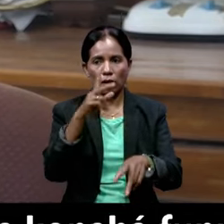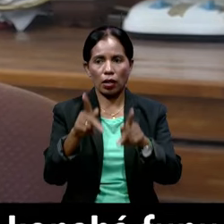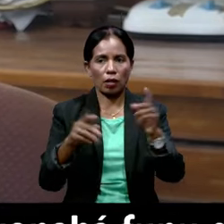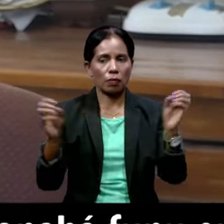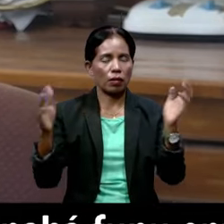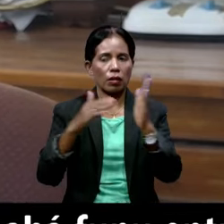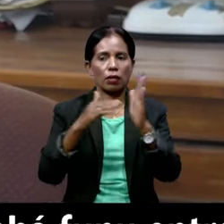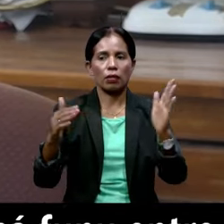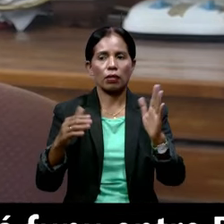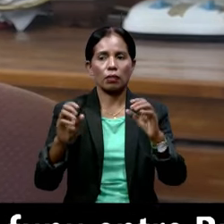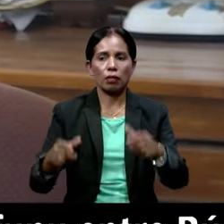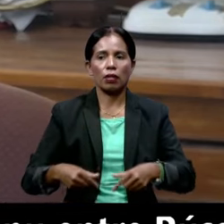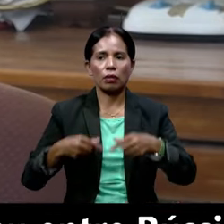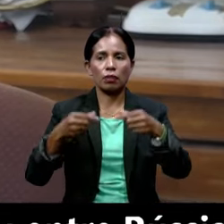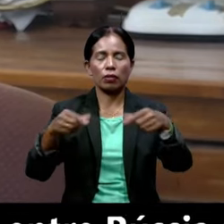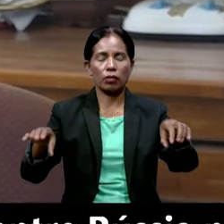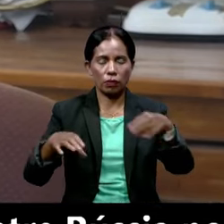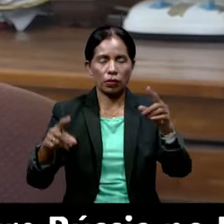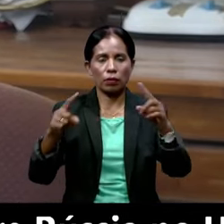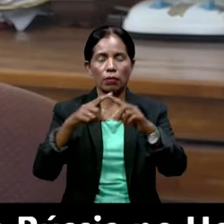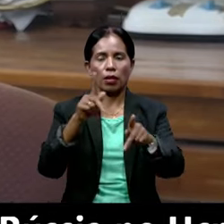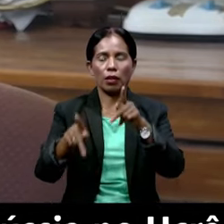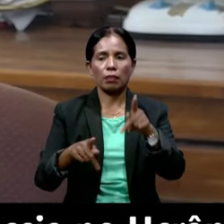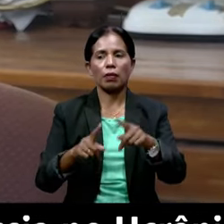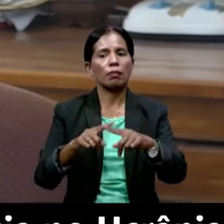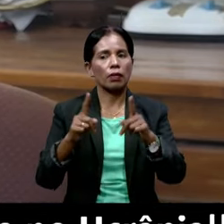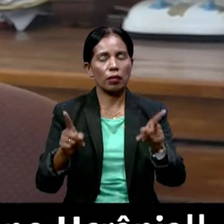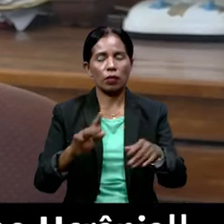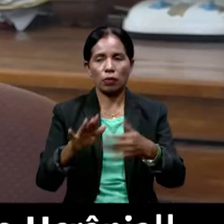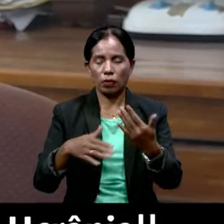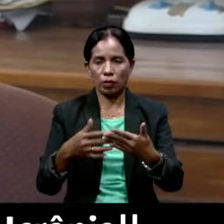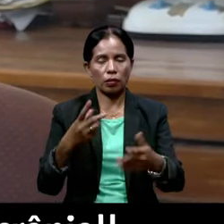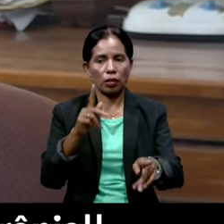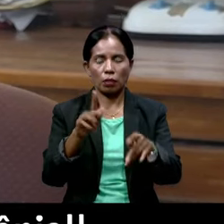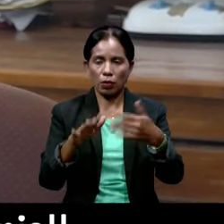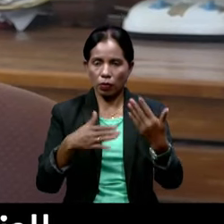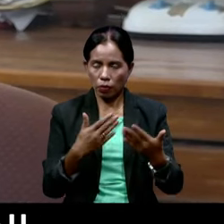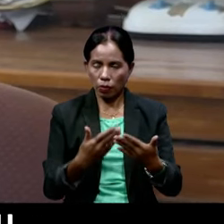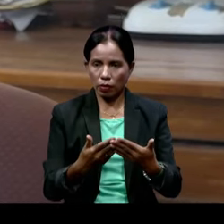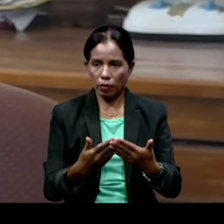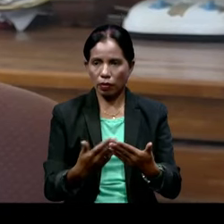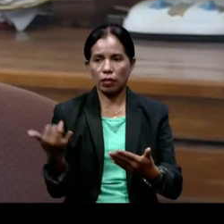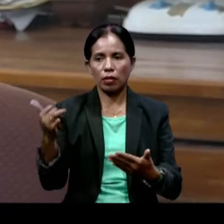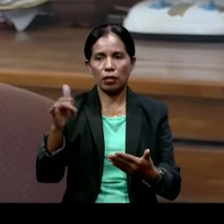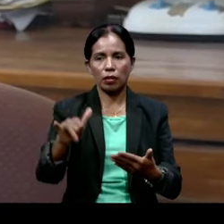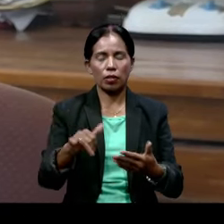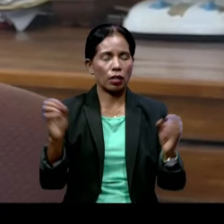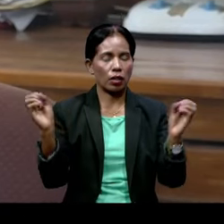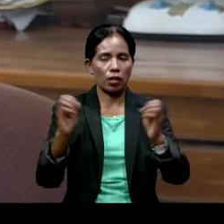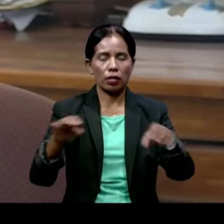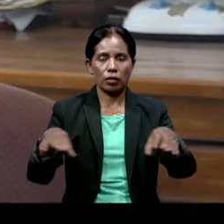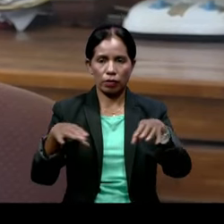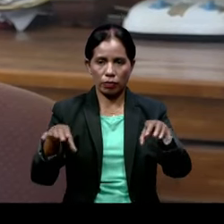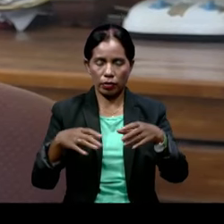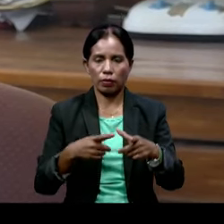konta dia nia bele fo emprego ba ema. Maibe maioria ita nia sida daune sira auto emprego.